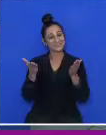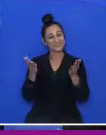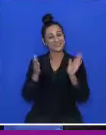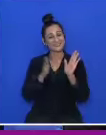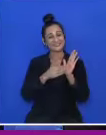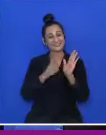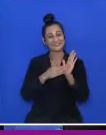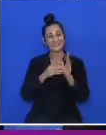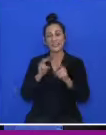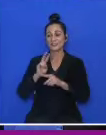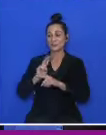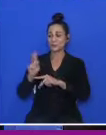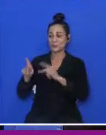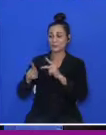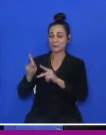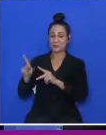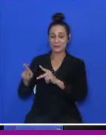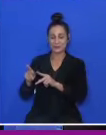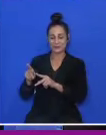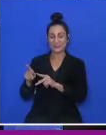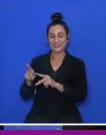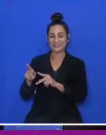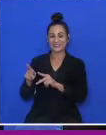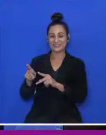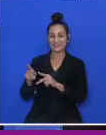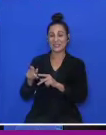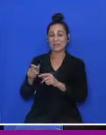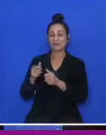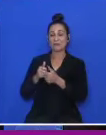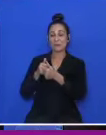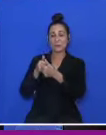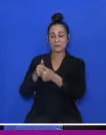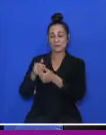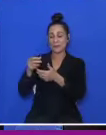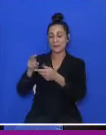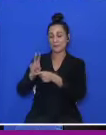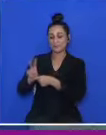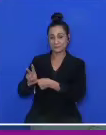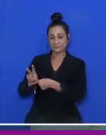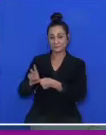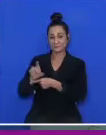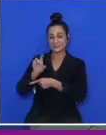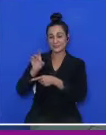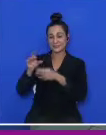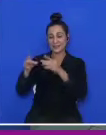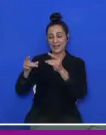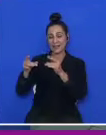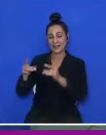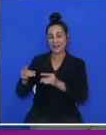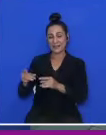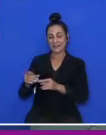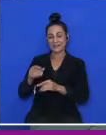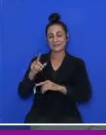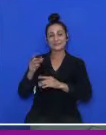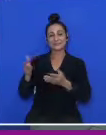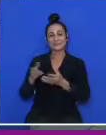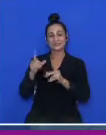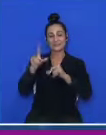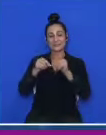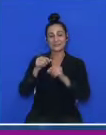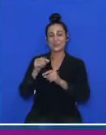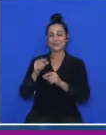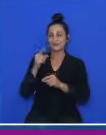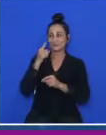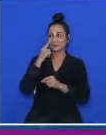apostou. As auditoras populares Cláudia Santos e Gislene Oliveira vão fiscalizar cada procedimento desse sorteio. Vamos lá?